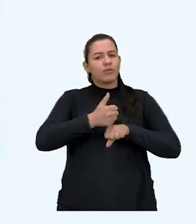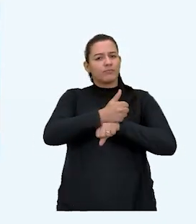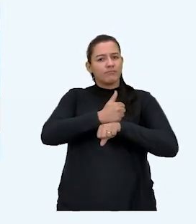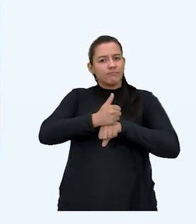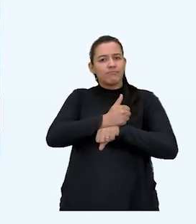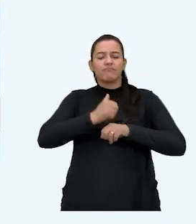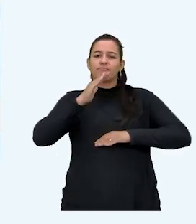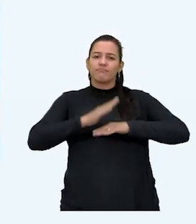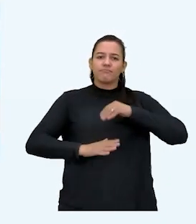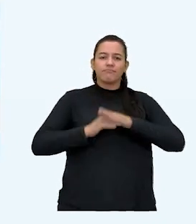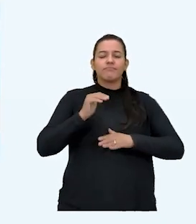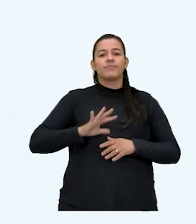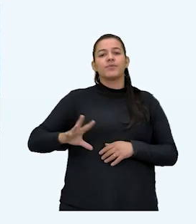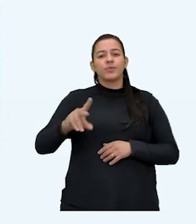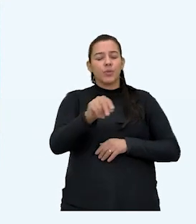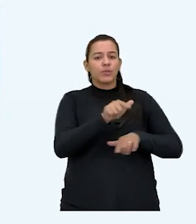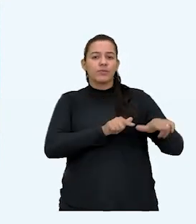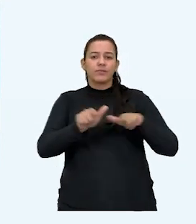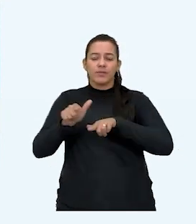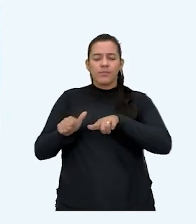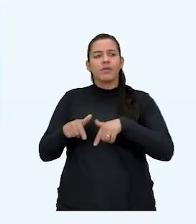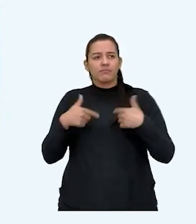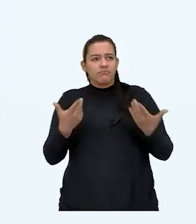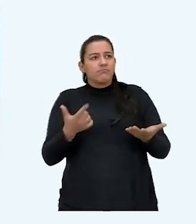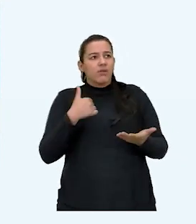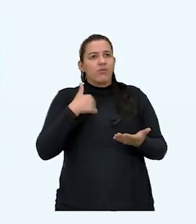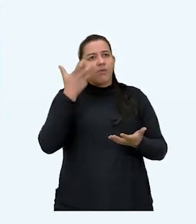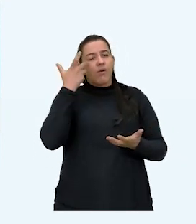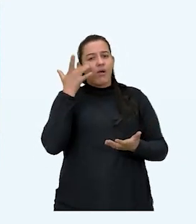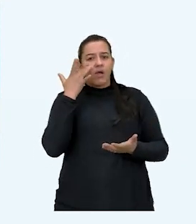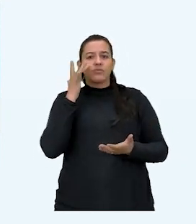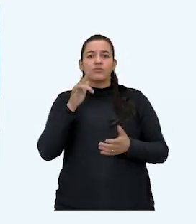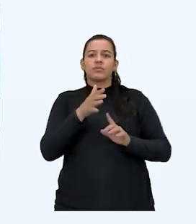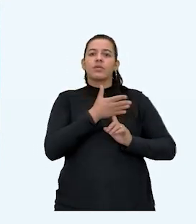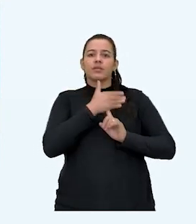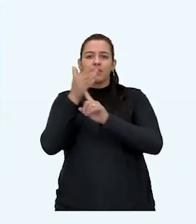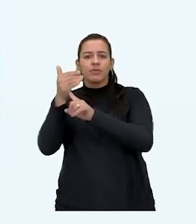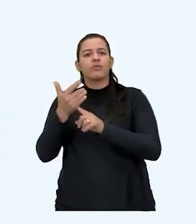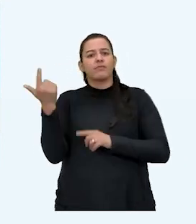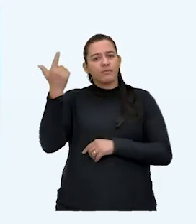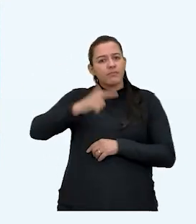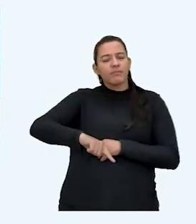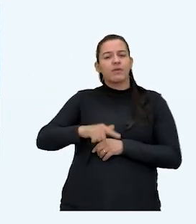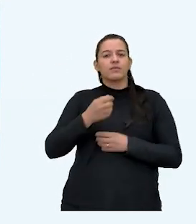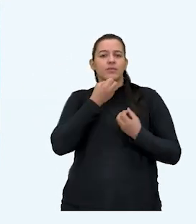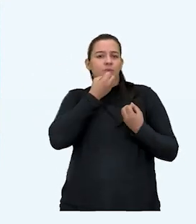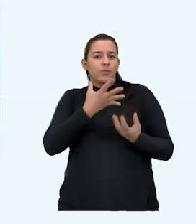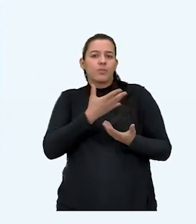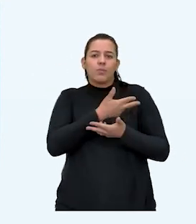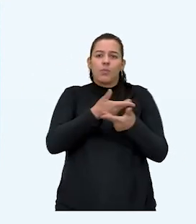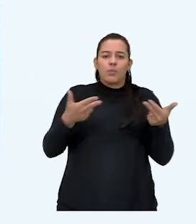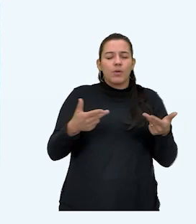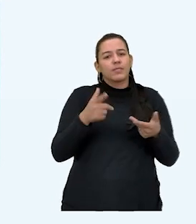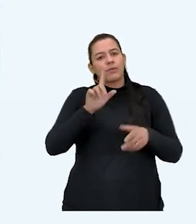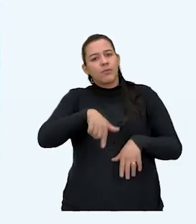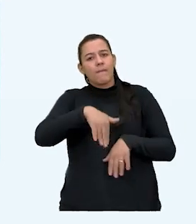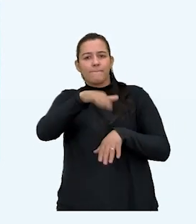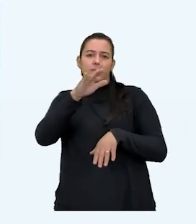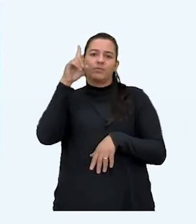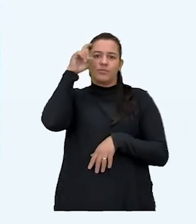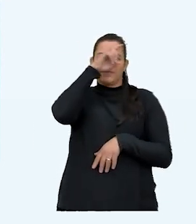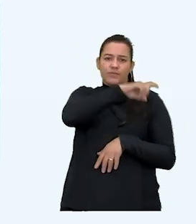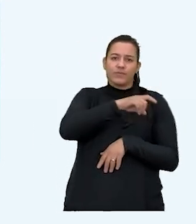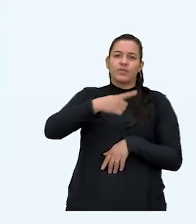nas relações de trabalho. E imagino sim que as tecnologias ainda trarão mais benefícios do que dificuldades,